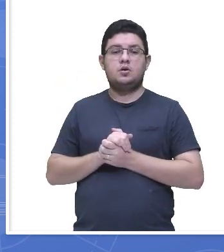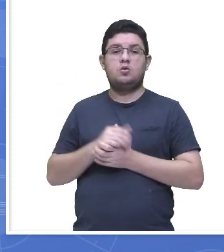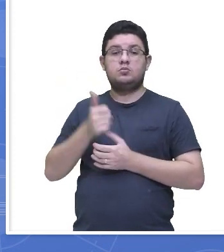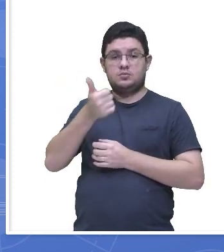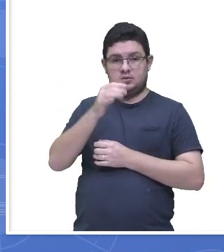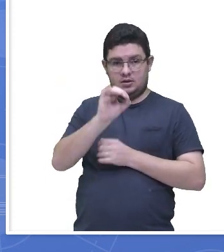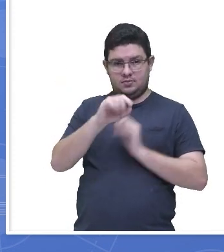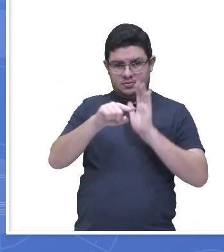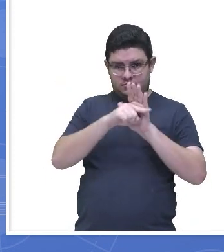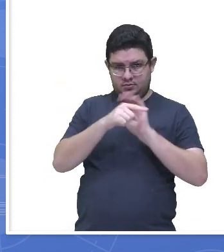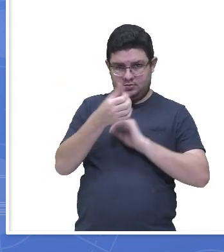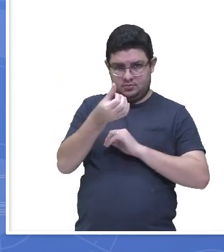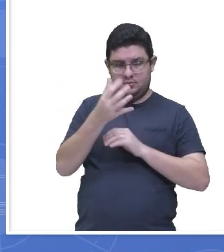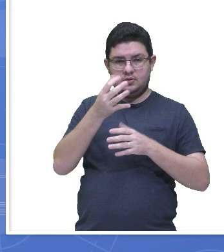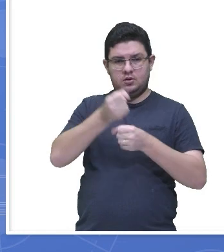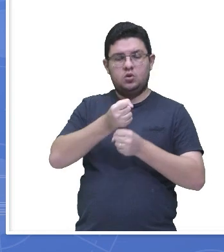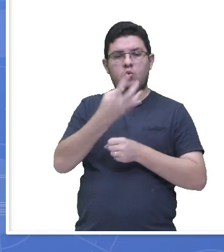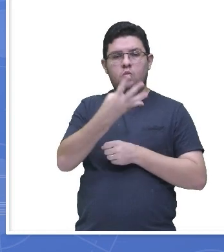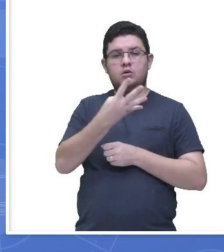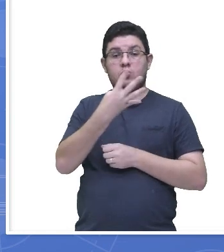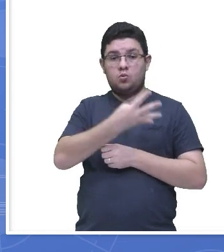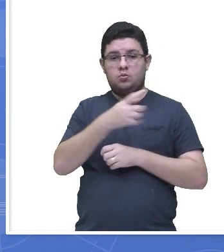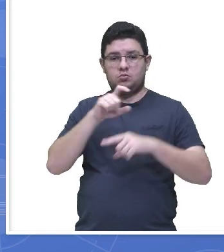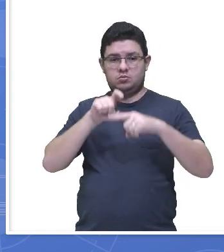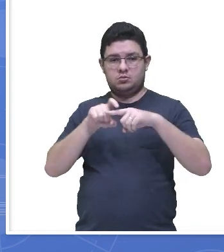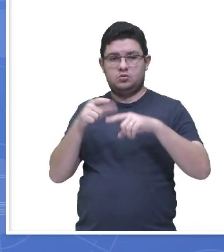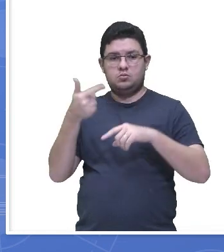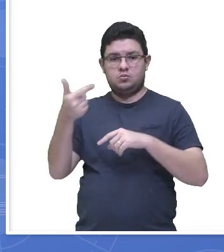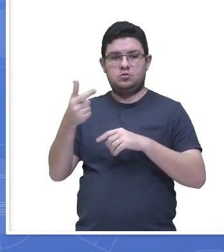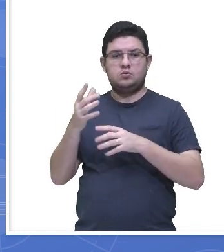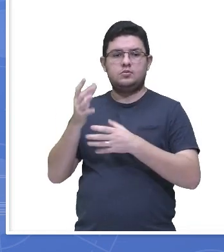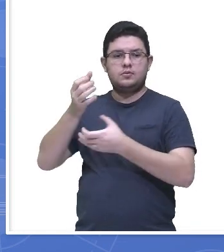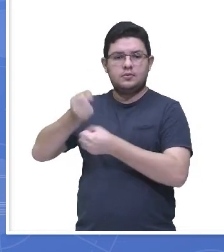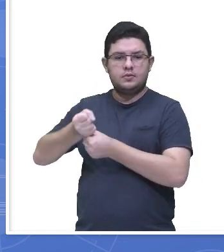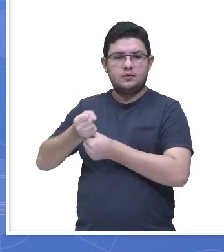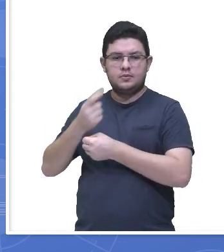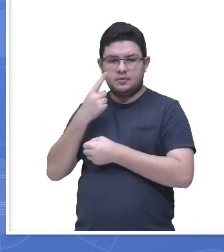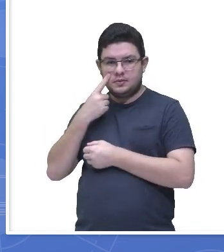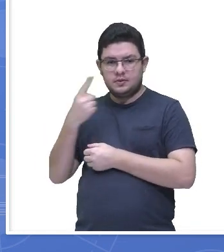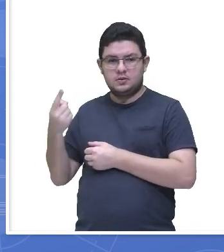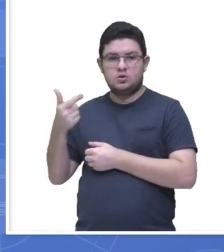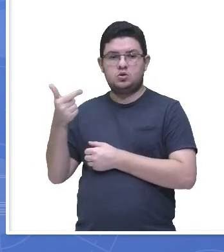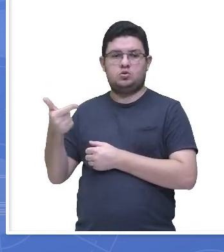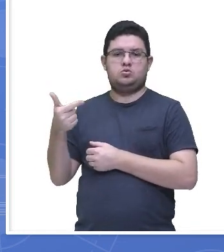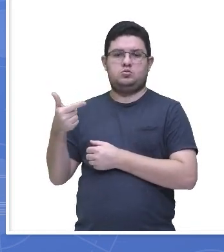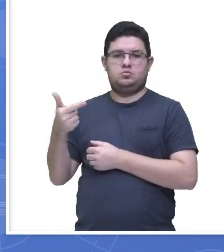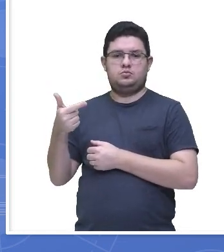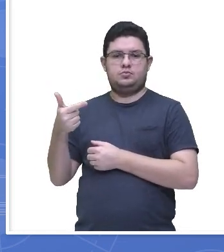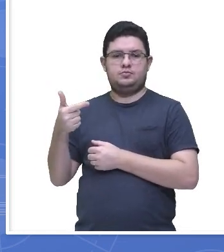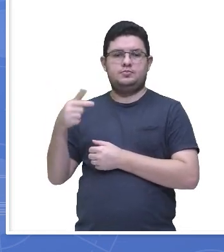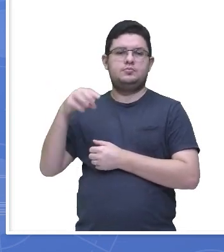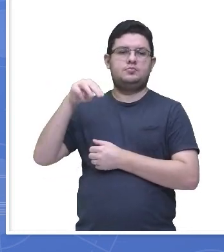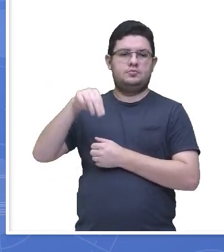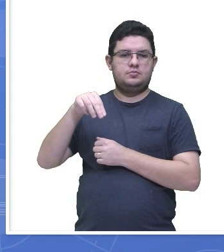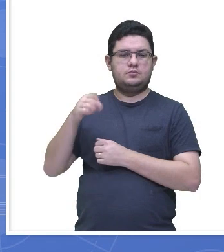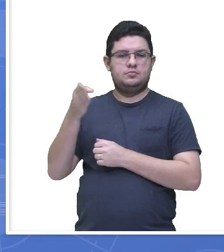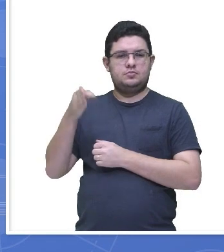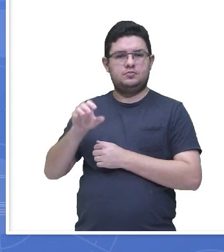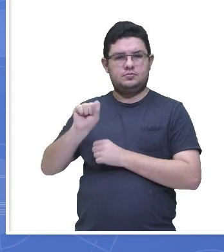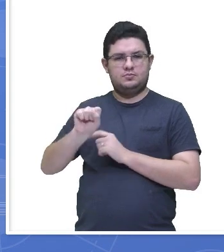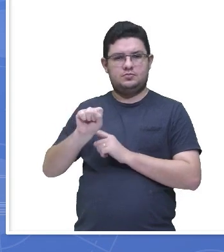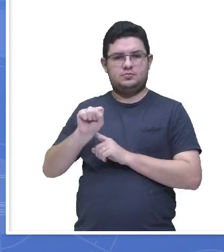é 2. Então, está aqui o valor da velocidade. Como a nossa função horária da posição é